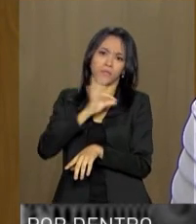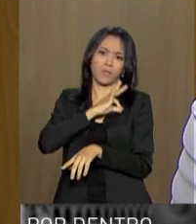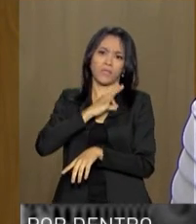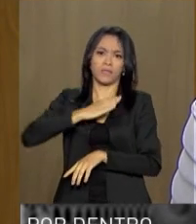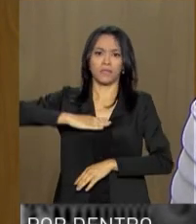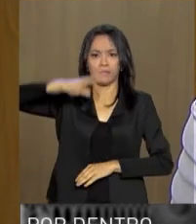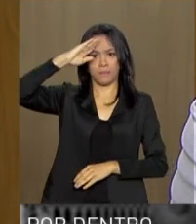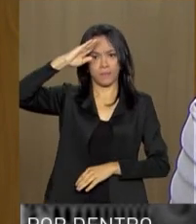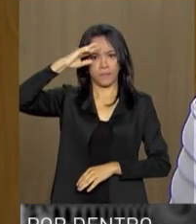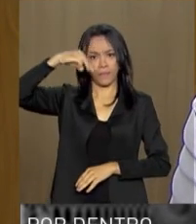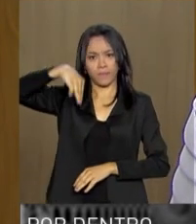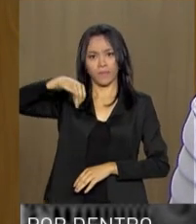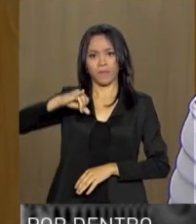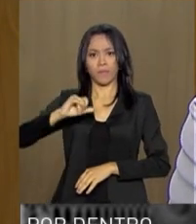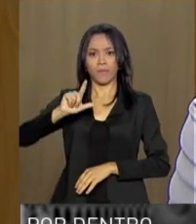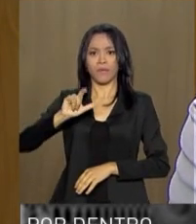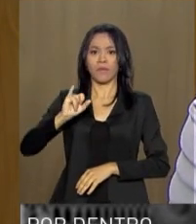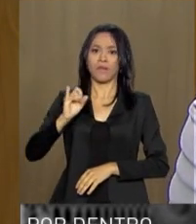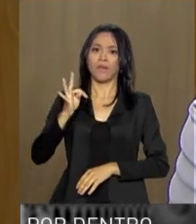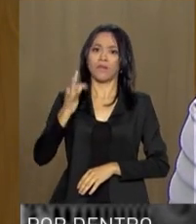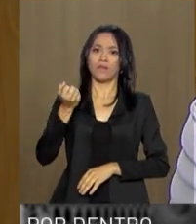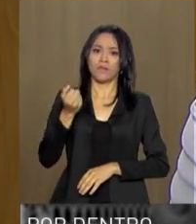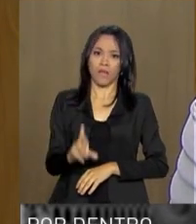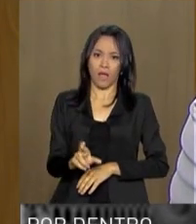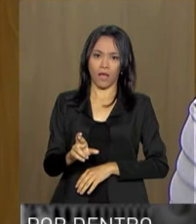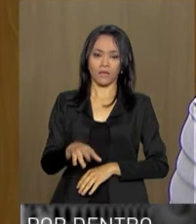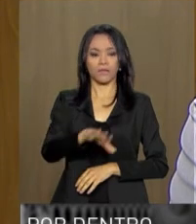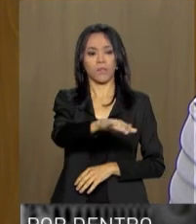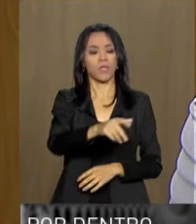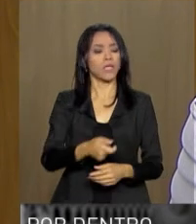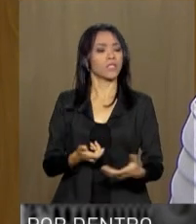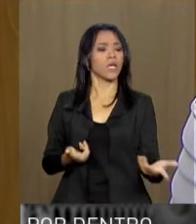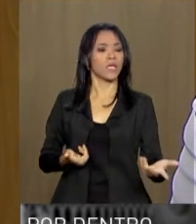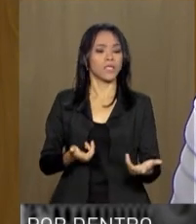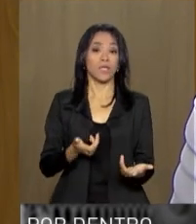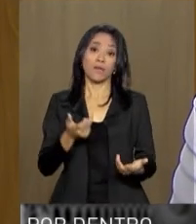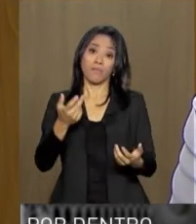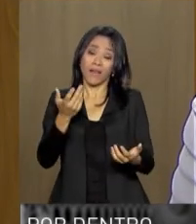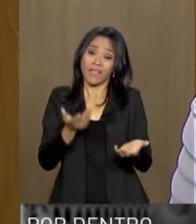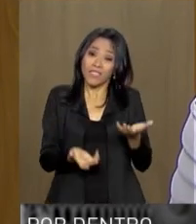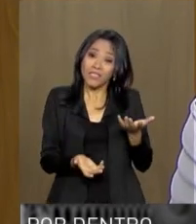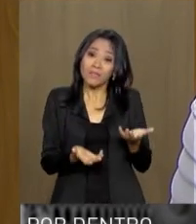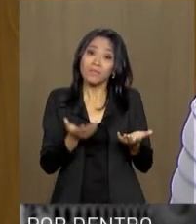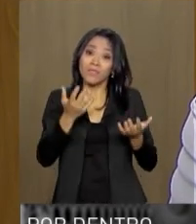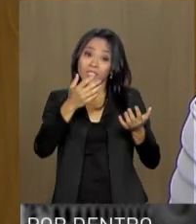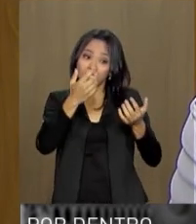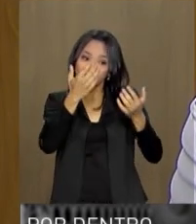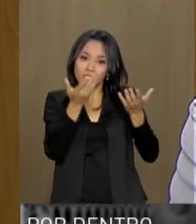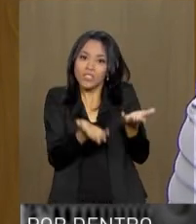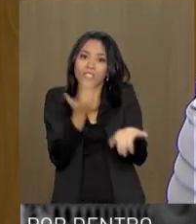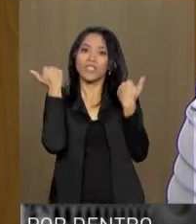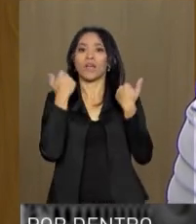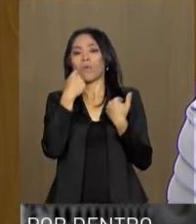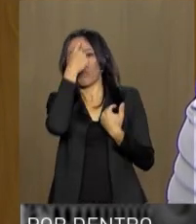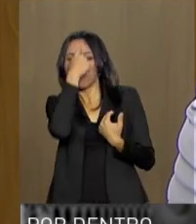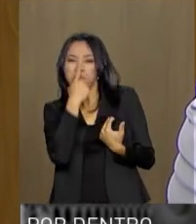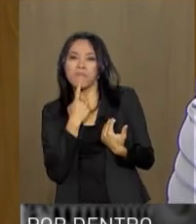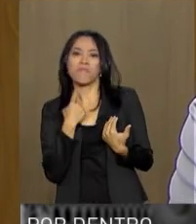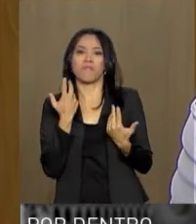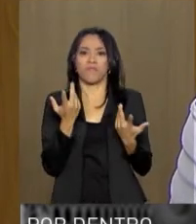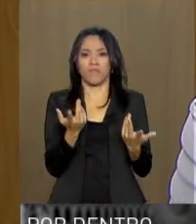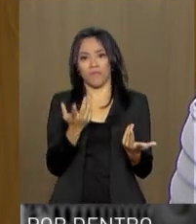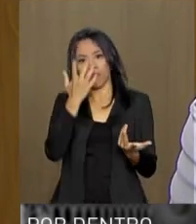no devido à abordagem para que nós possamos desmistificar o perfil do infrator o